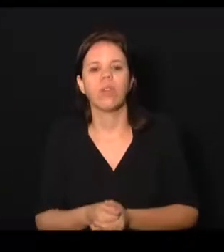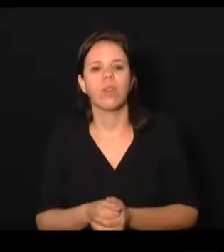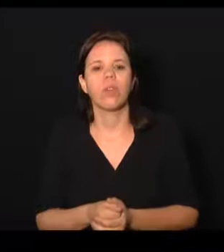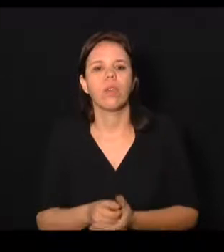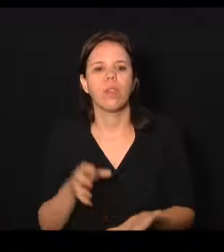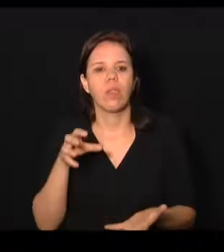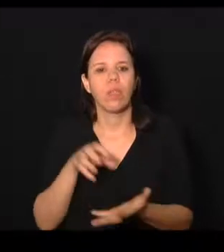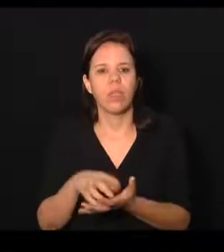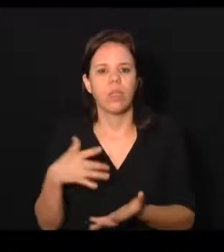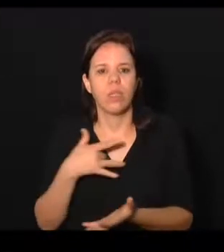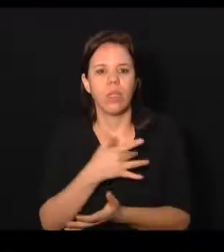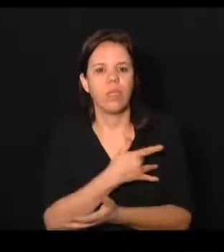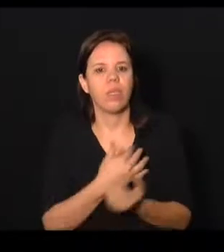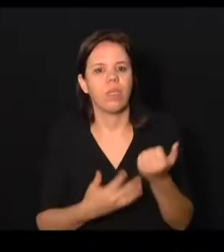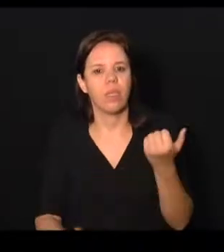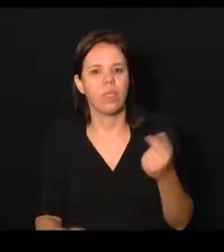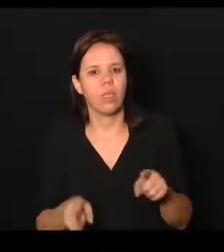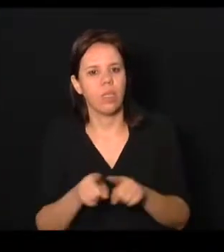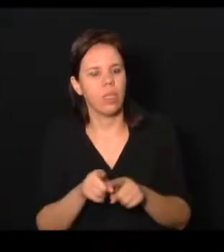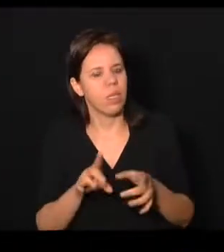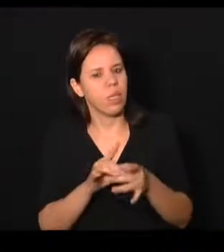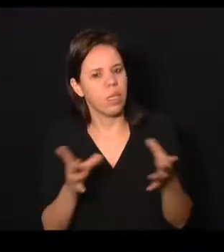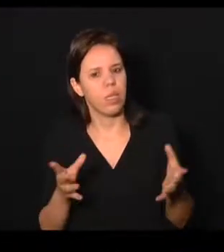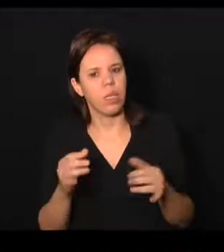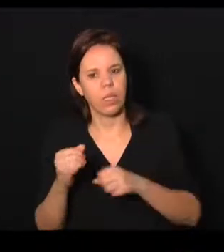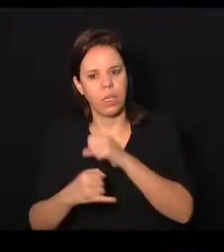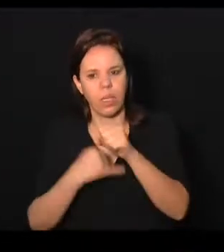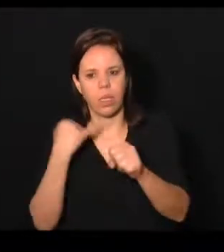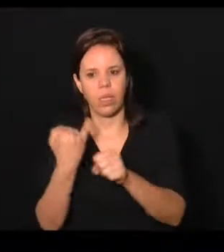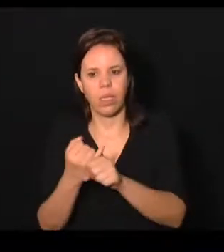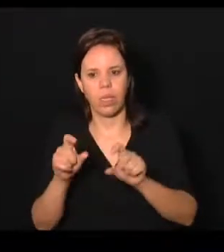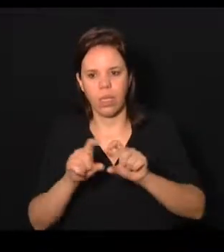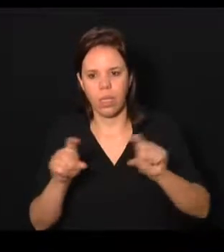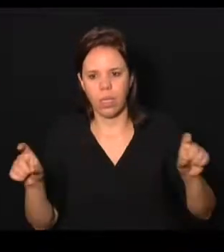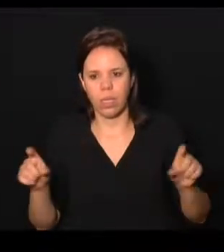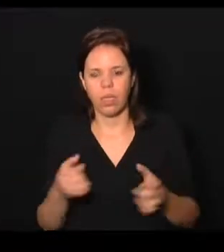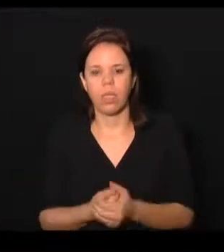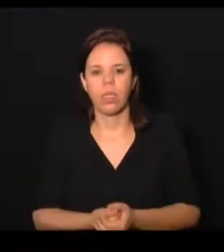Centro de Hematologia disponibiliza o seu site, é